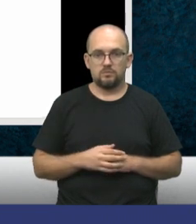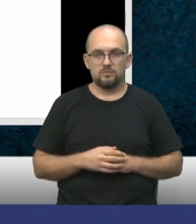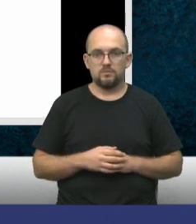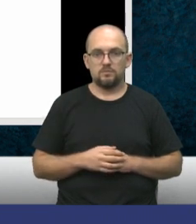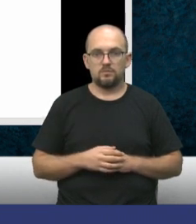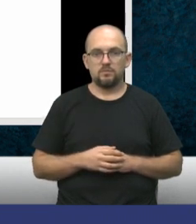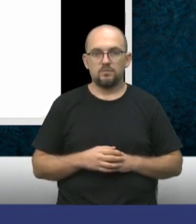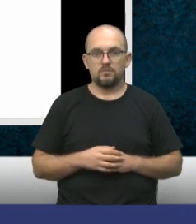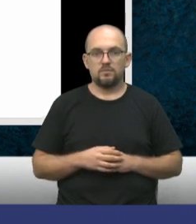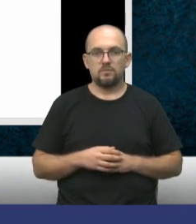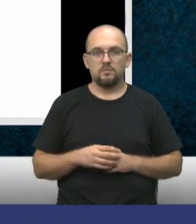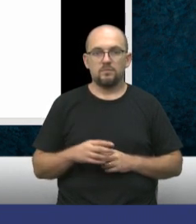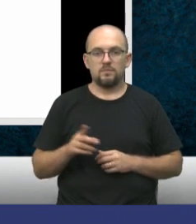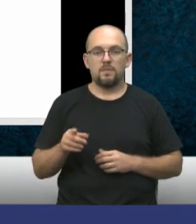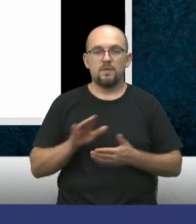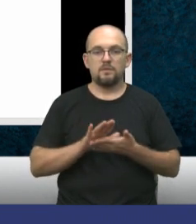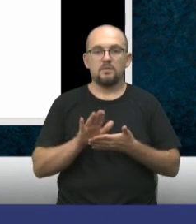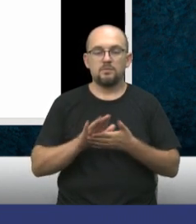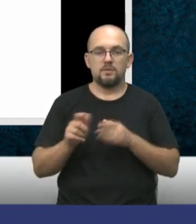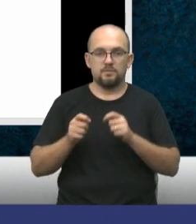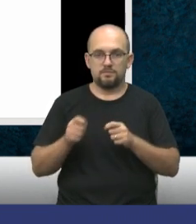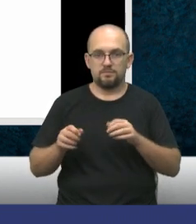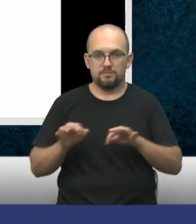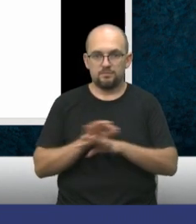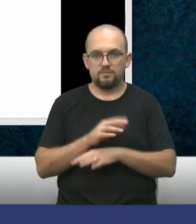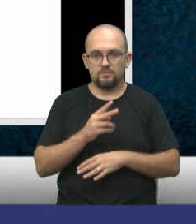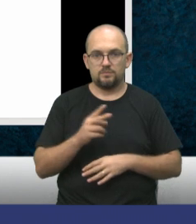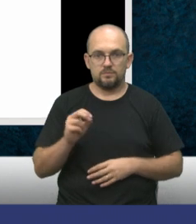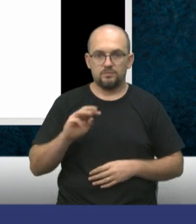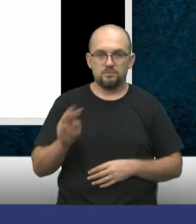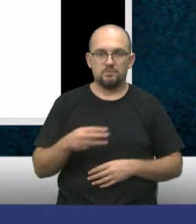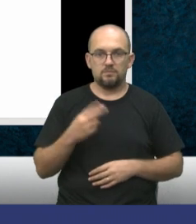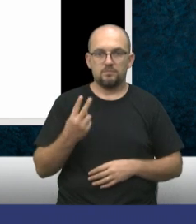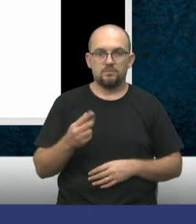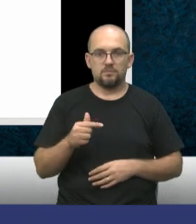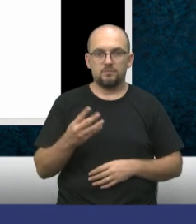Então, vemos que a despesa liquidada de R$